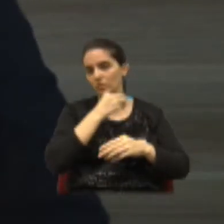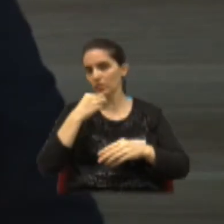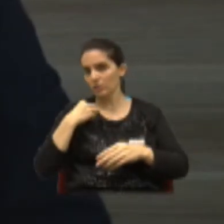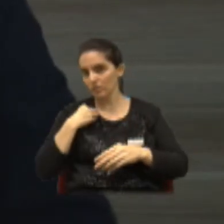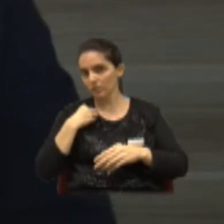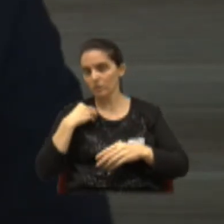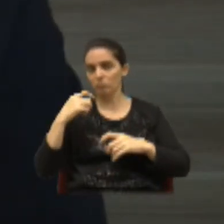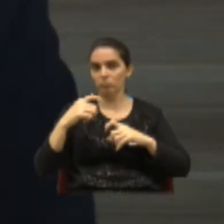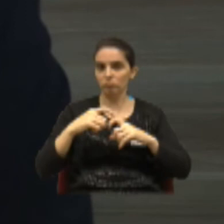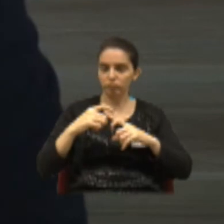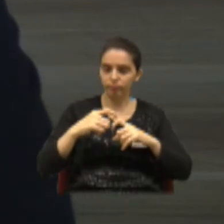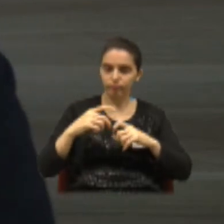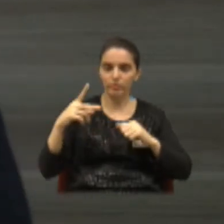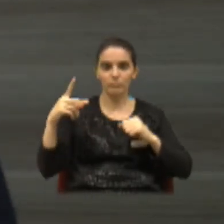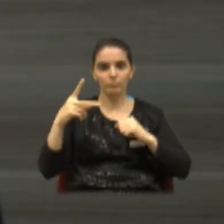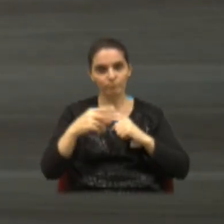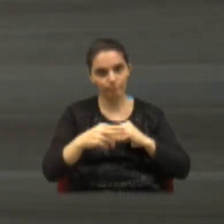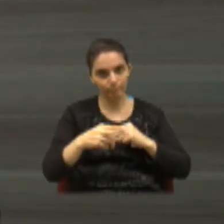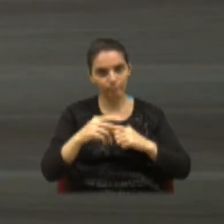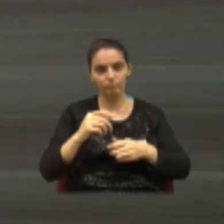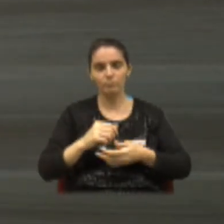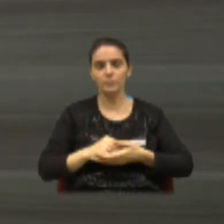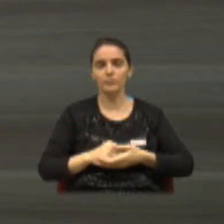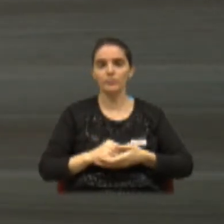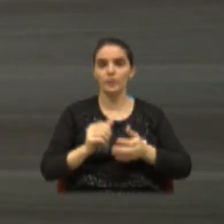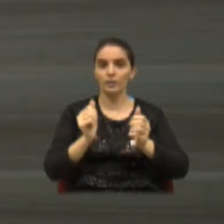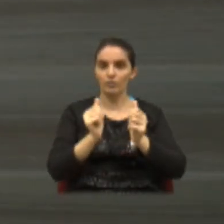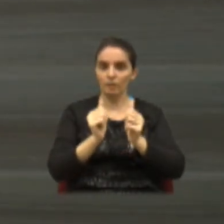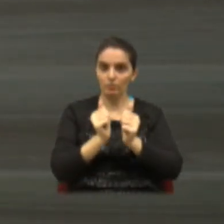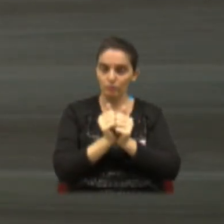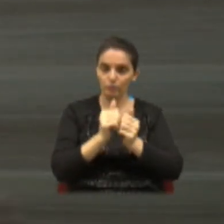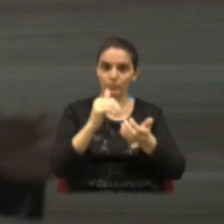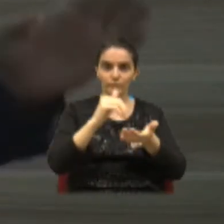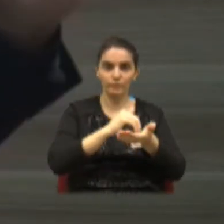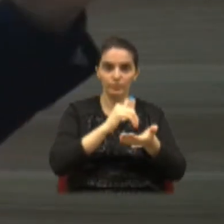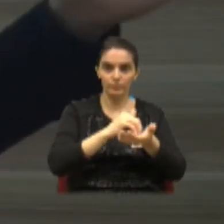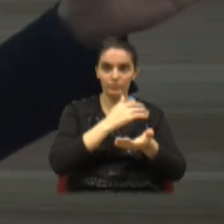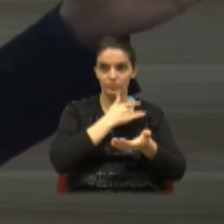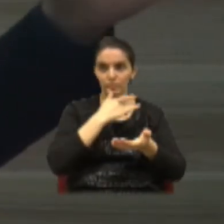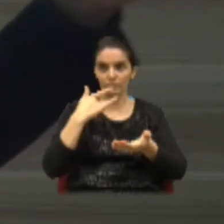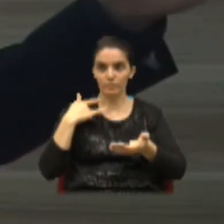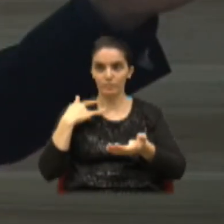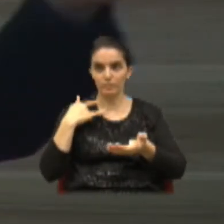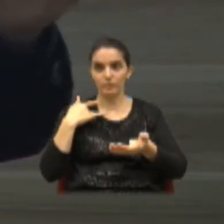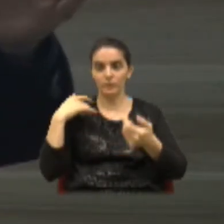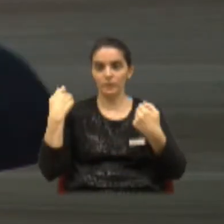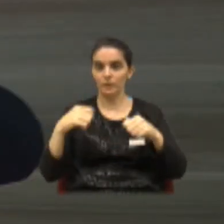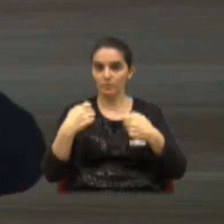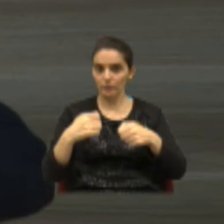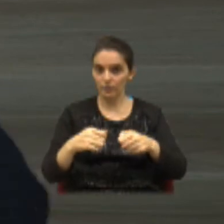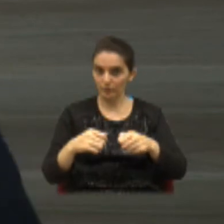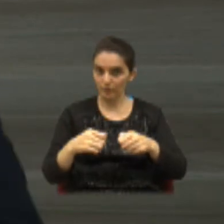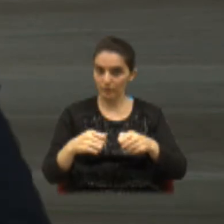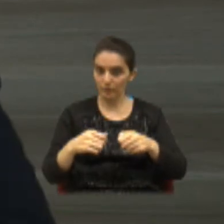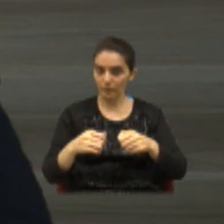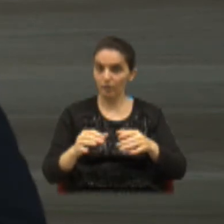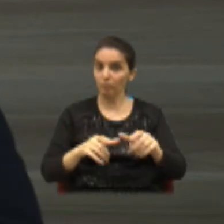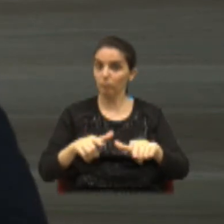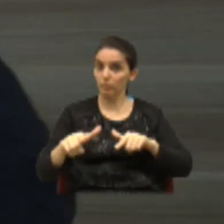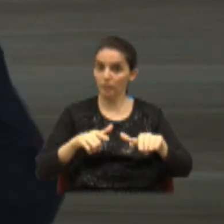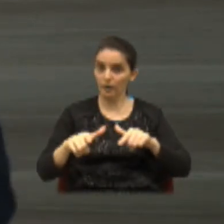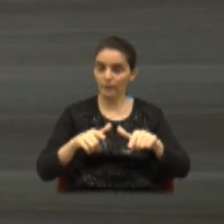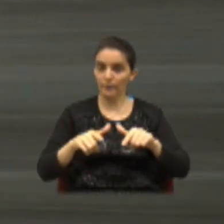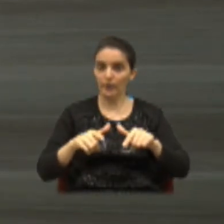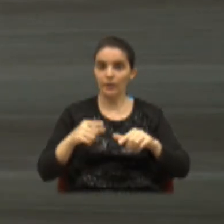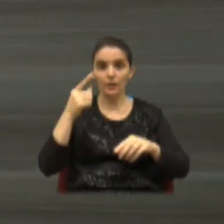consultas, cirurgias. E dentro da Secretaria da Saúde, se não houver um trabalho de curto, médio e longo prazo,